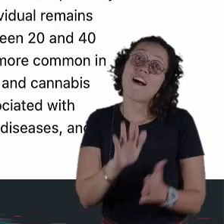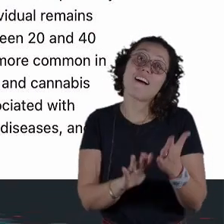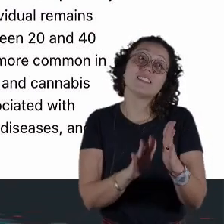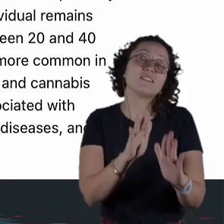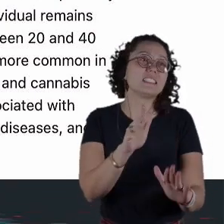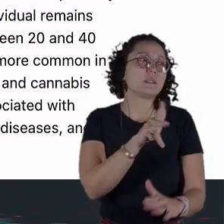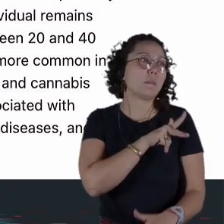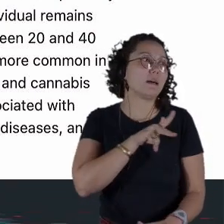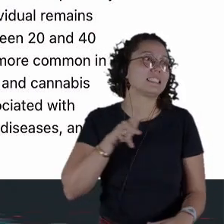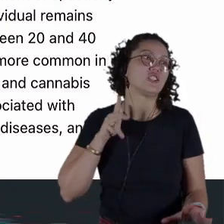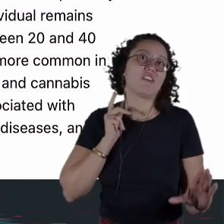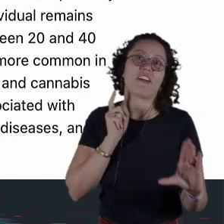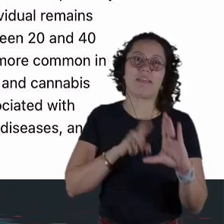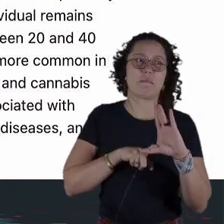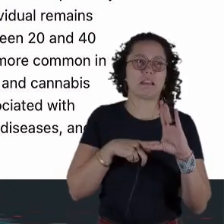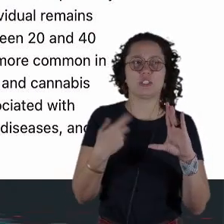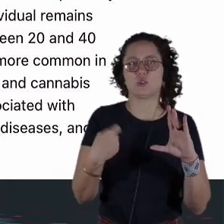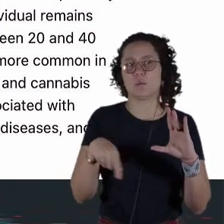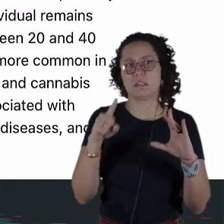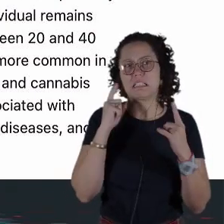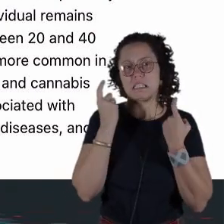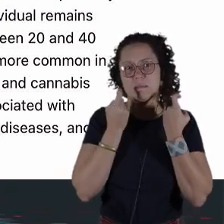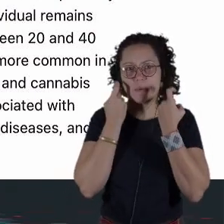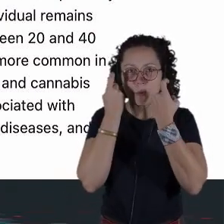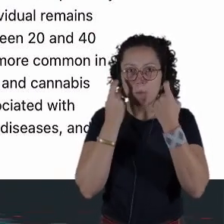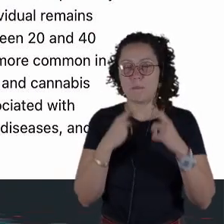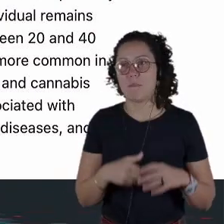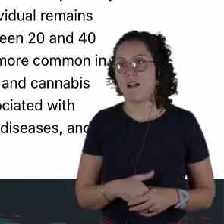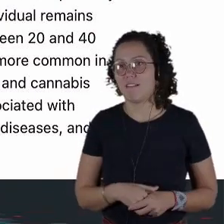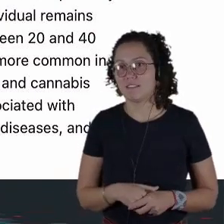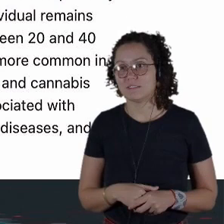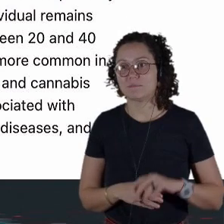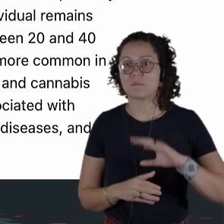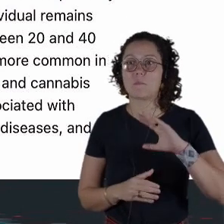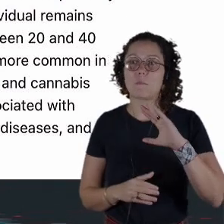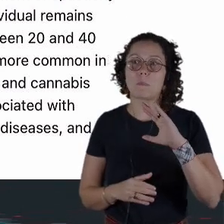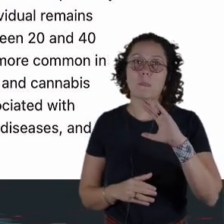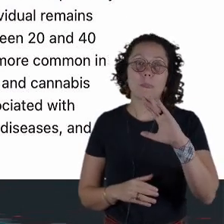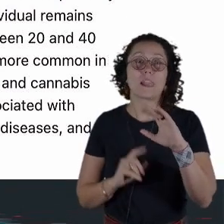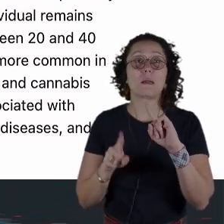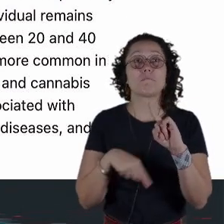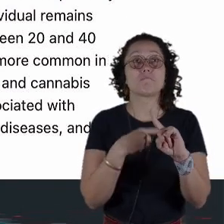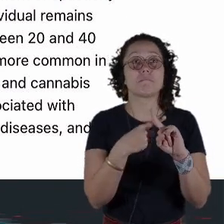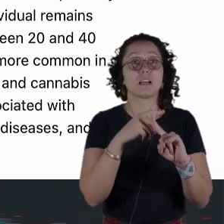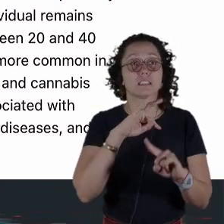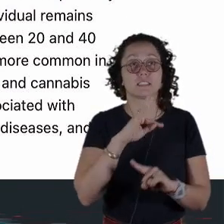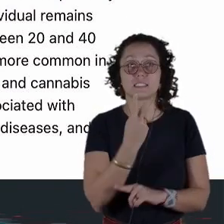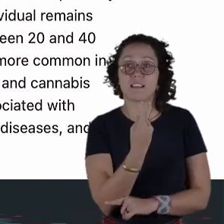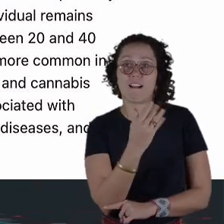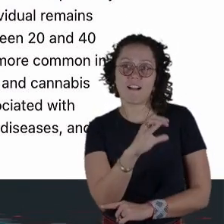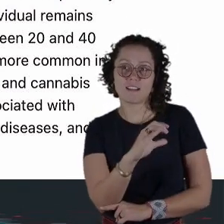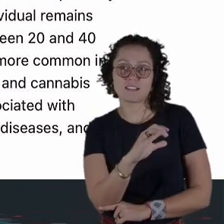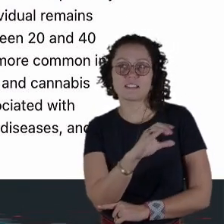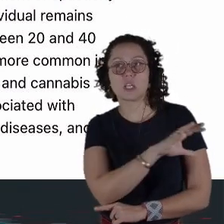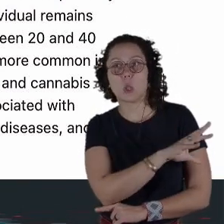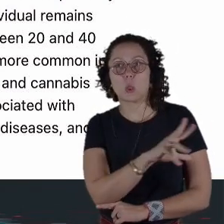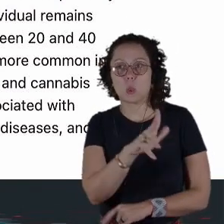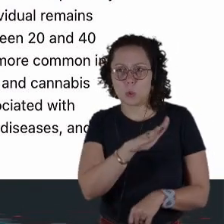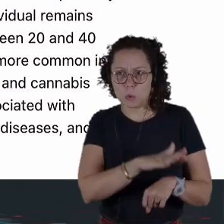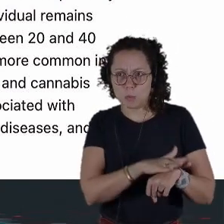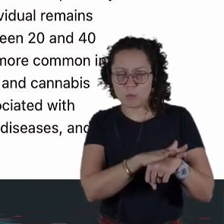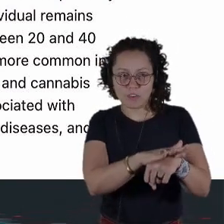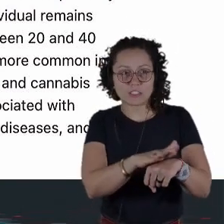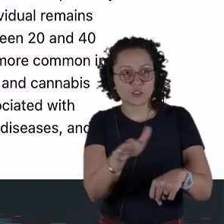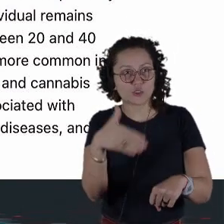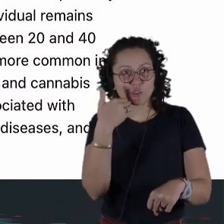não precisa isso. E canabidiol com THC, todo mundo faz entourage effect. Nós estamos